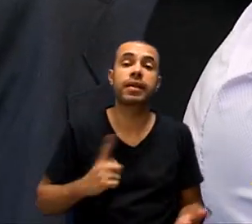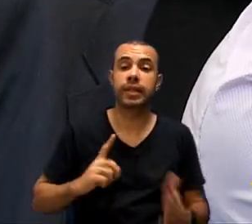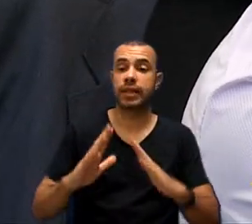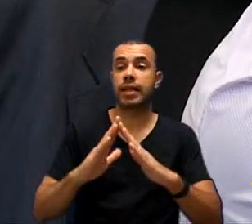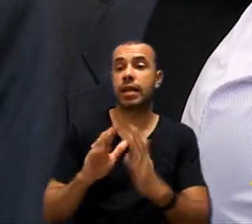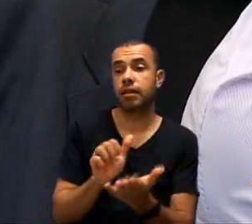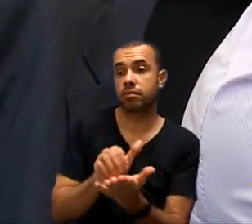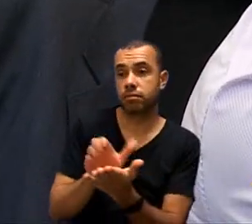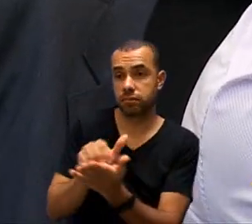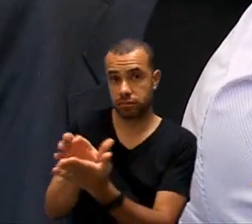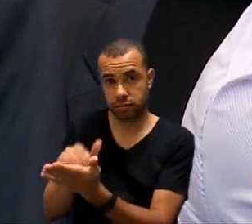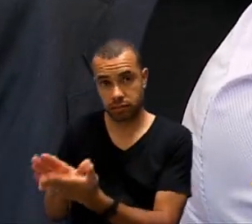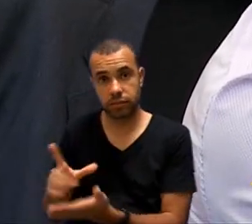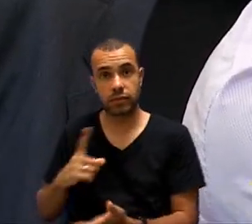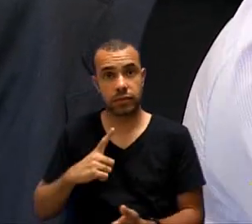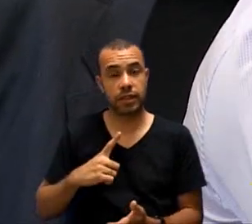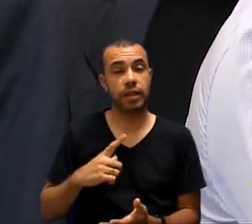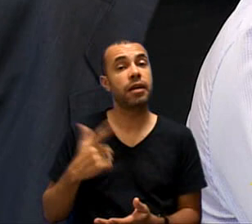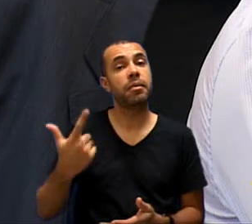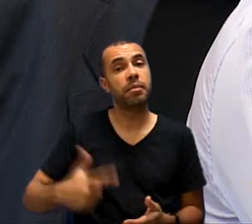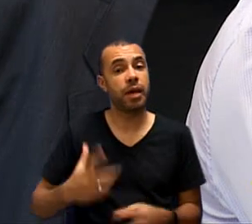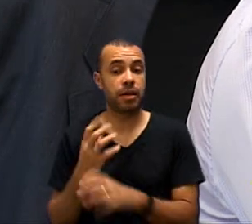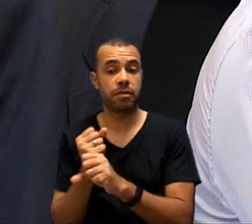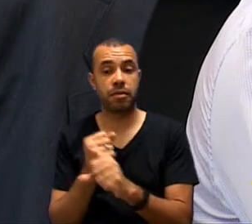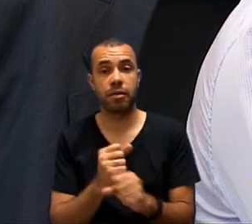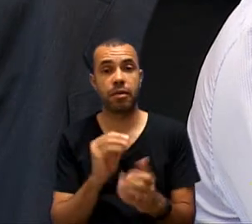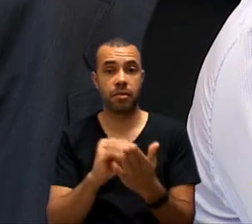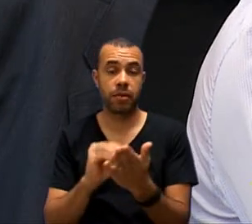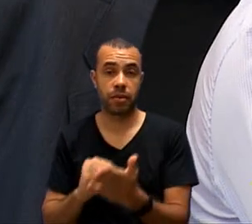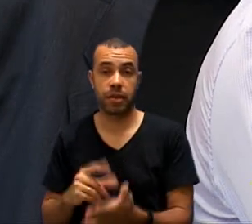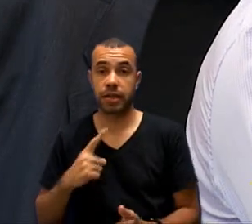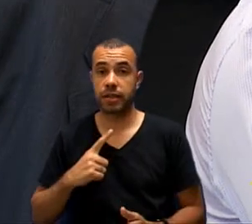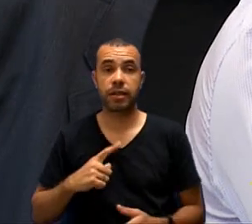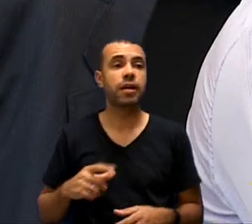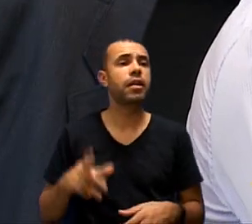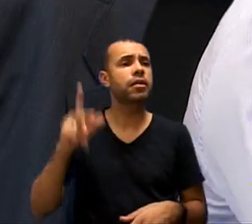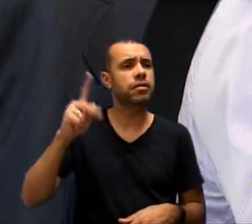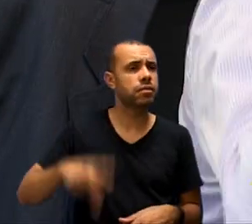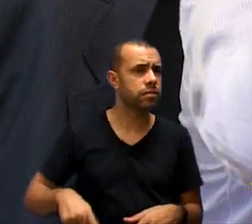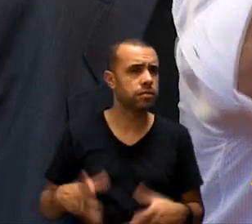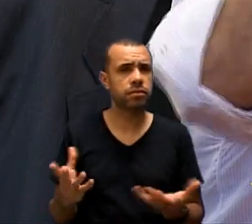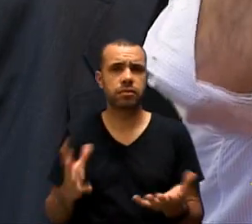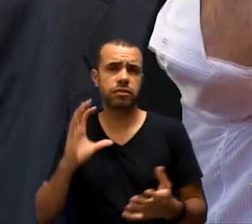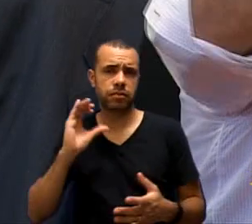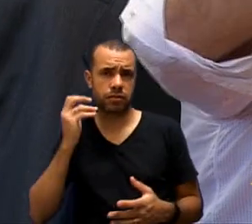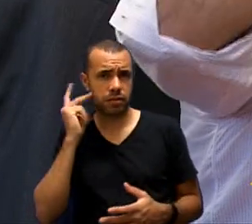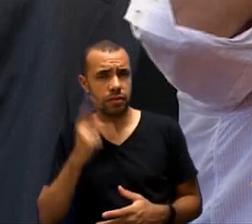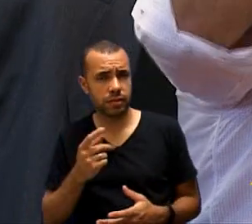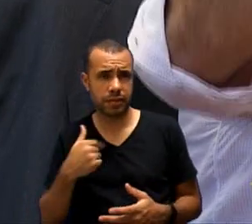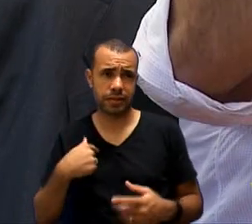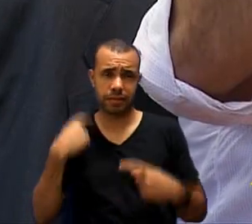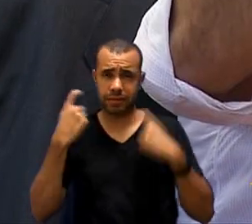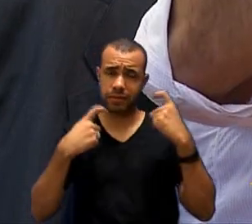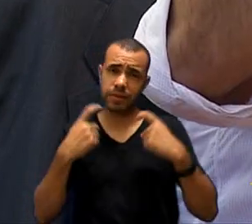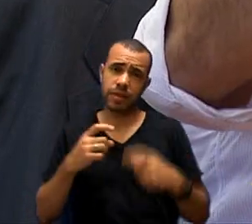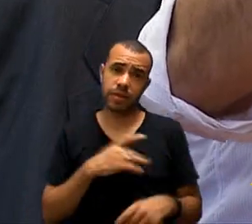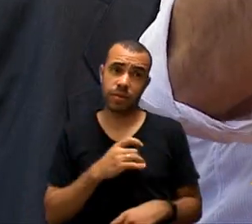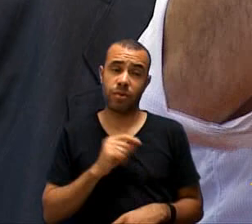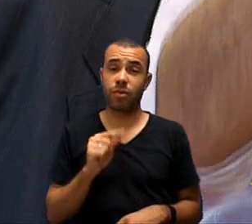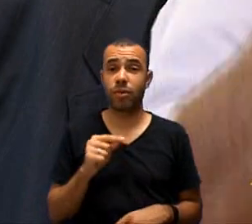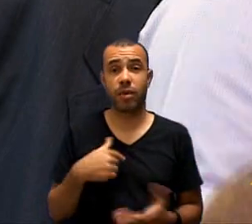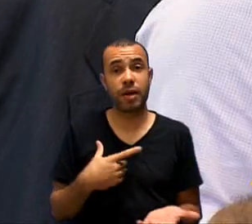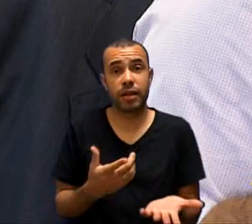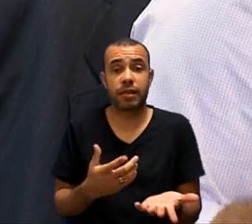desapropriações e se está garantida nesses valores? Qual é o meu medo, vereador Hudson, presidente da comissão? É que, porventura, as obras travem